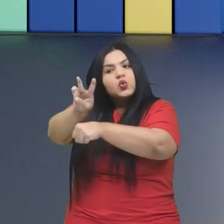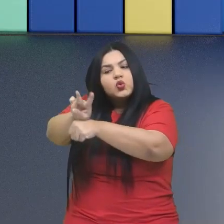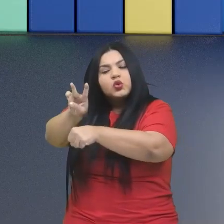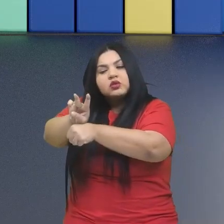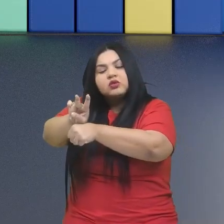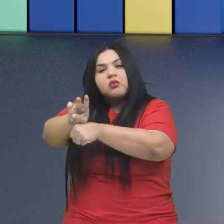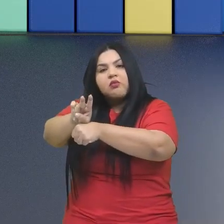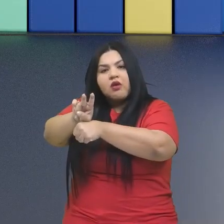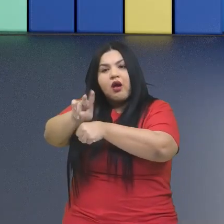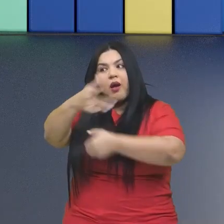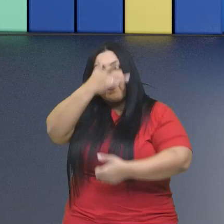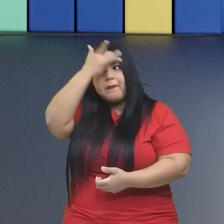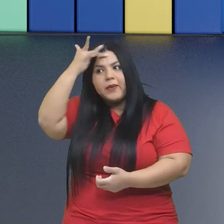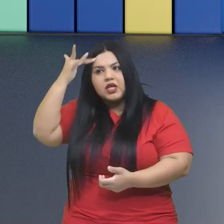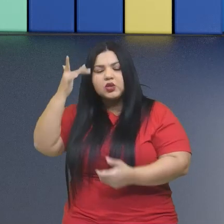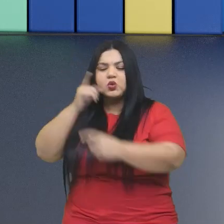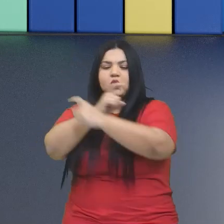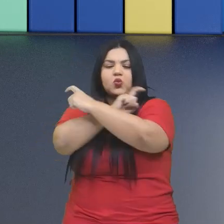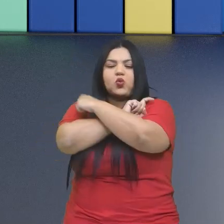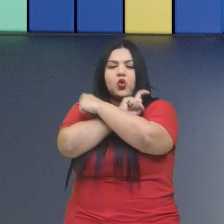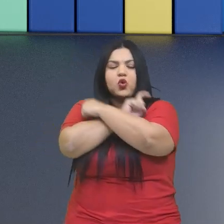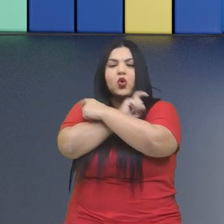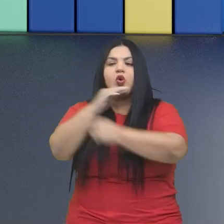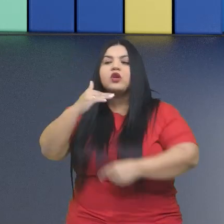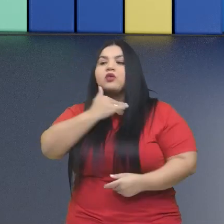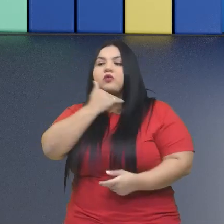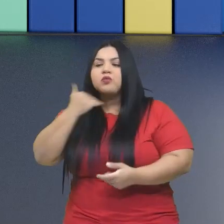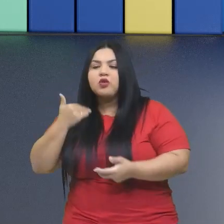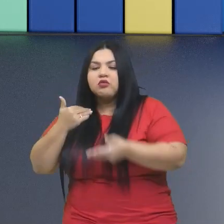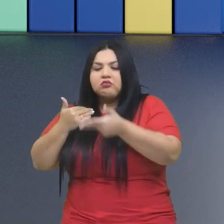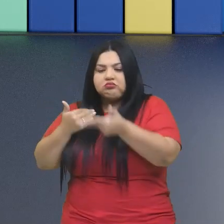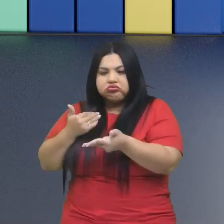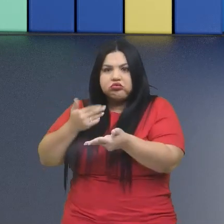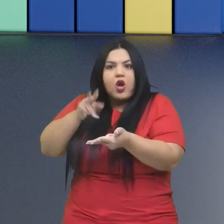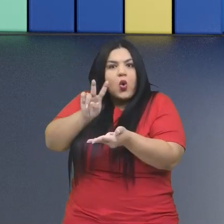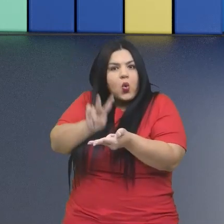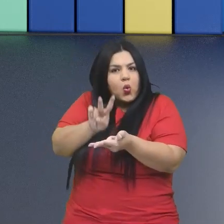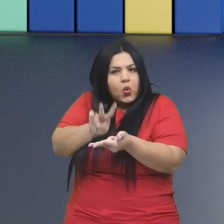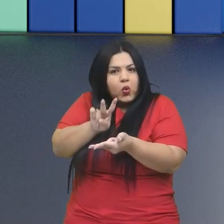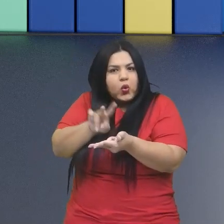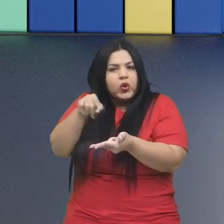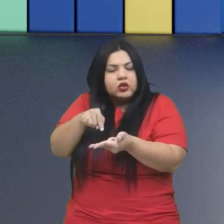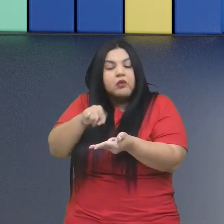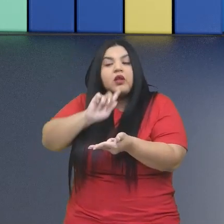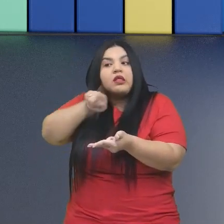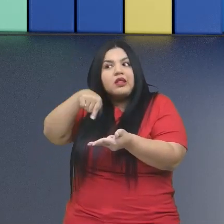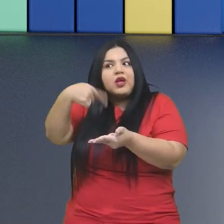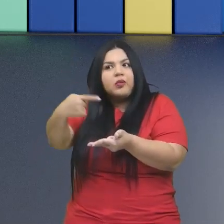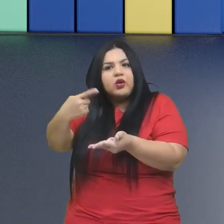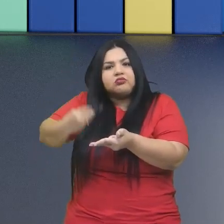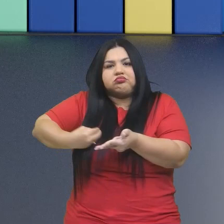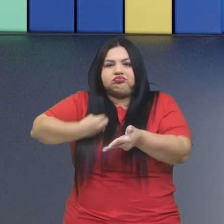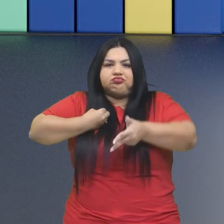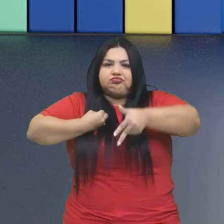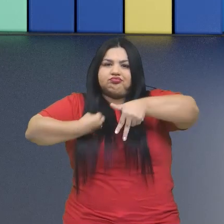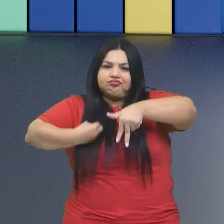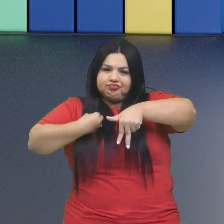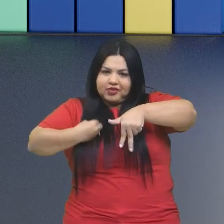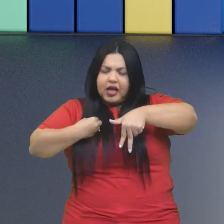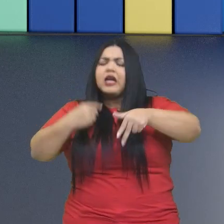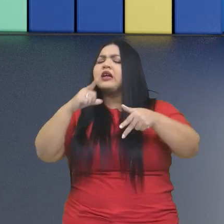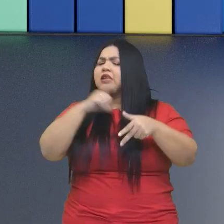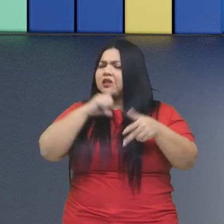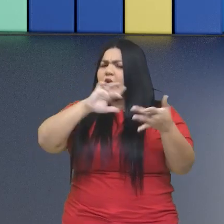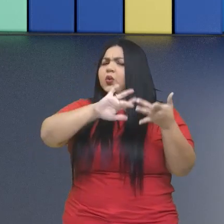né, desses faraós, né, para que eles pudessem ali, né, reviver, né, então tem todo um contexto social